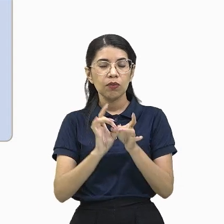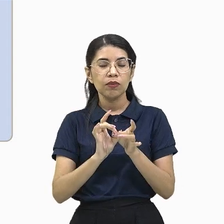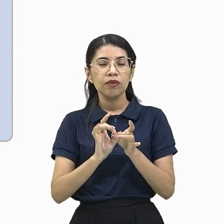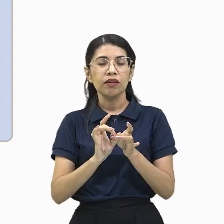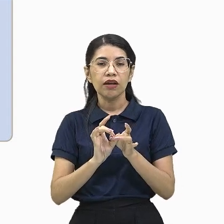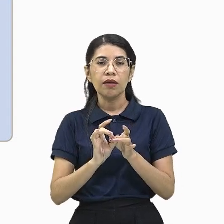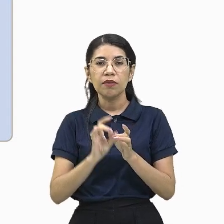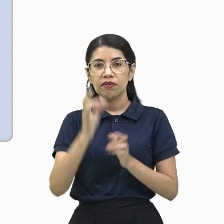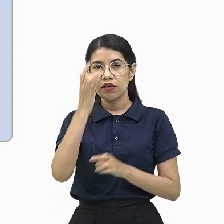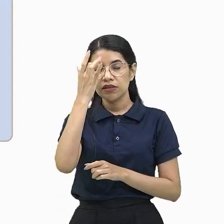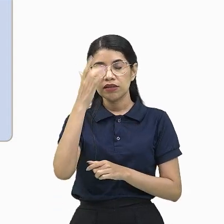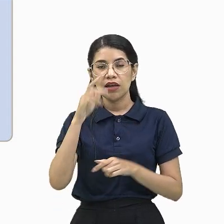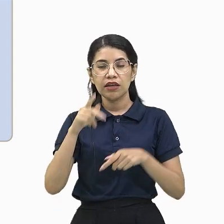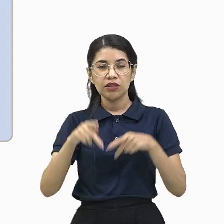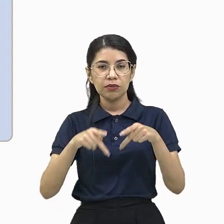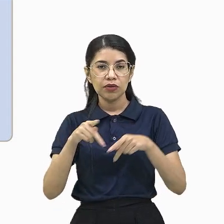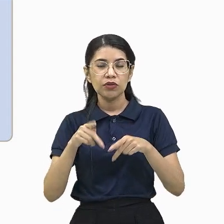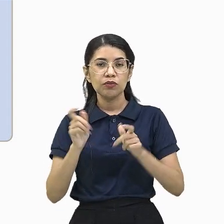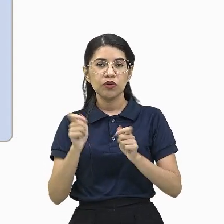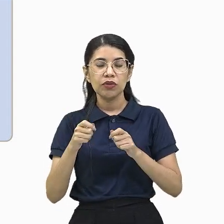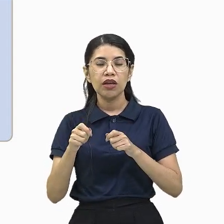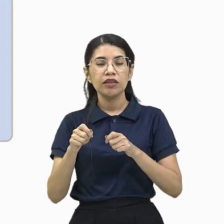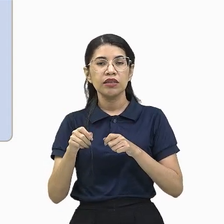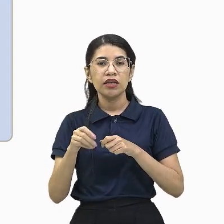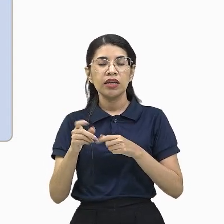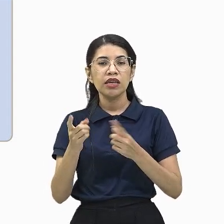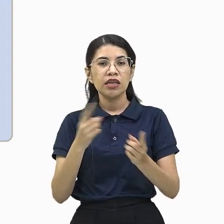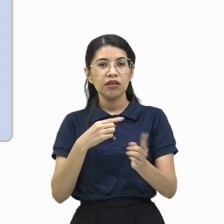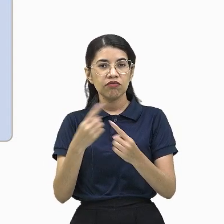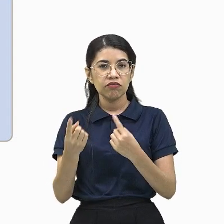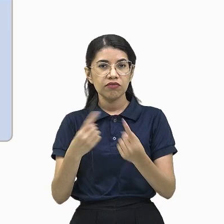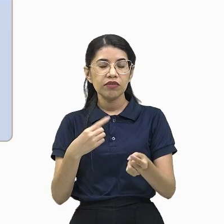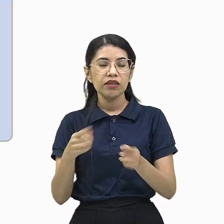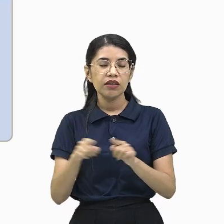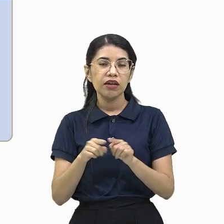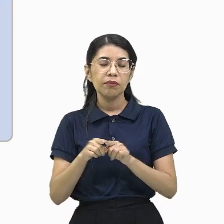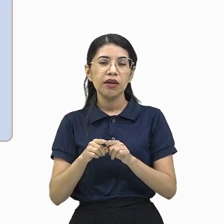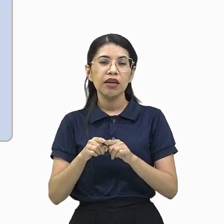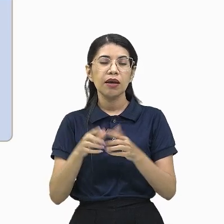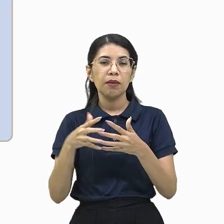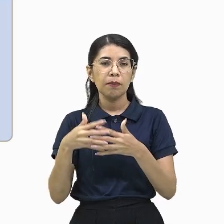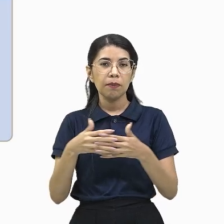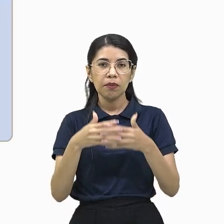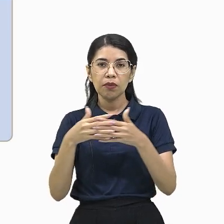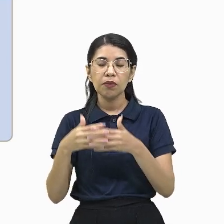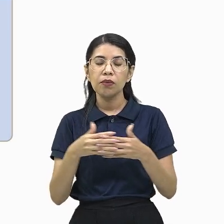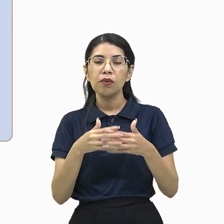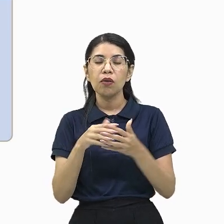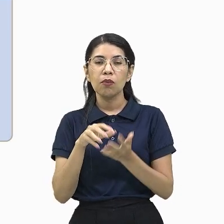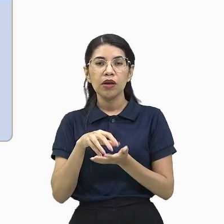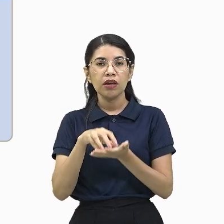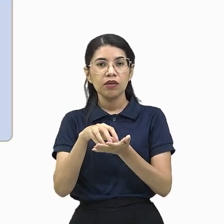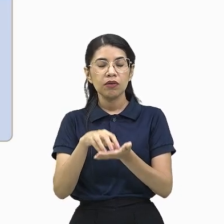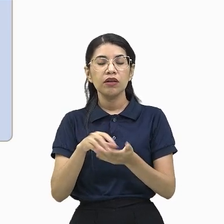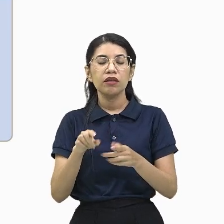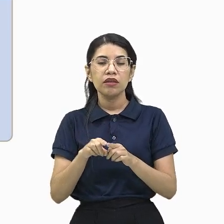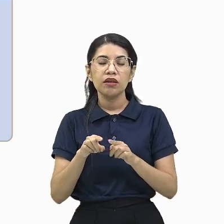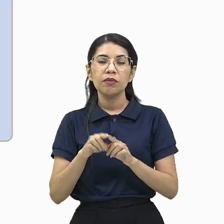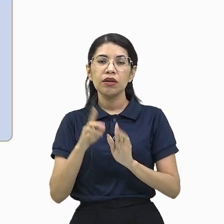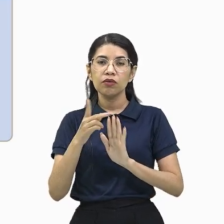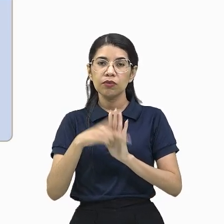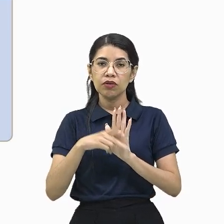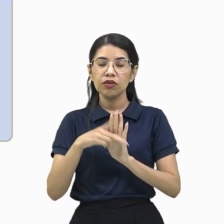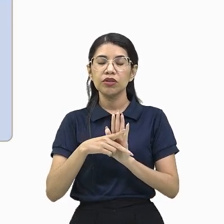de pessoas e principalmente de mercadorias. Então, a abertura dessas rodovias também fazia parte desse